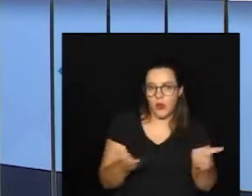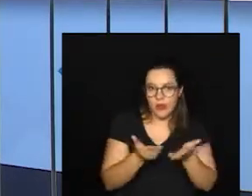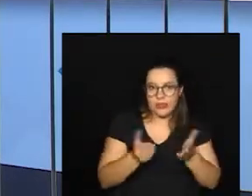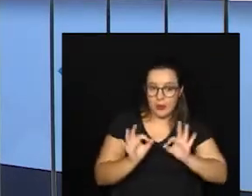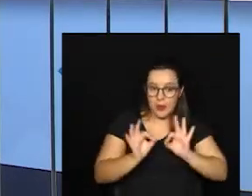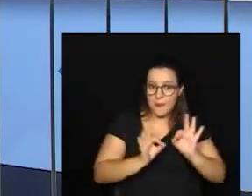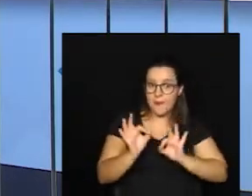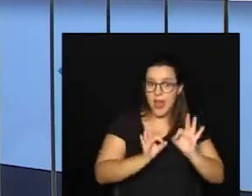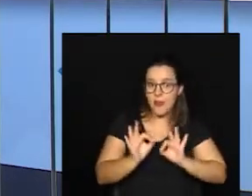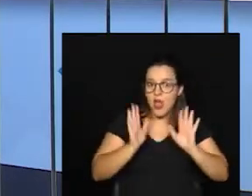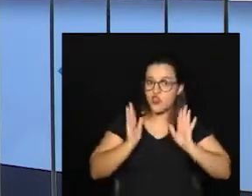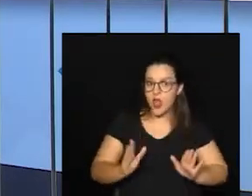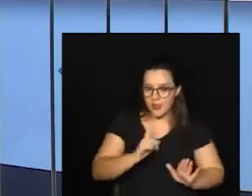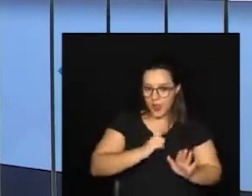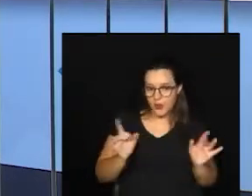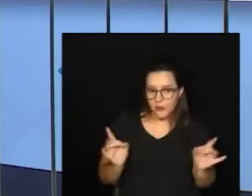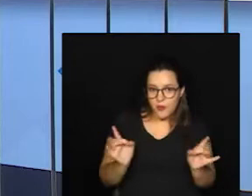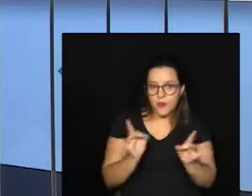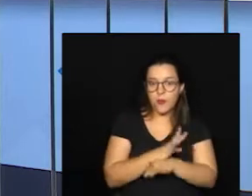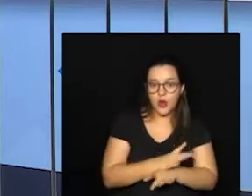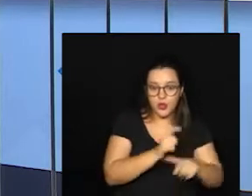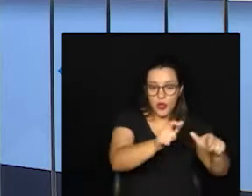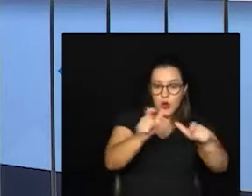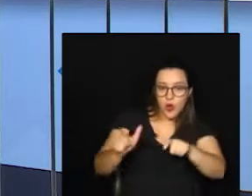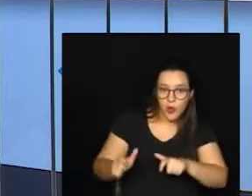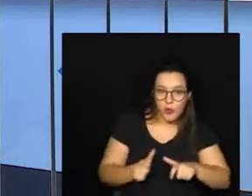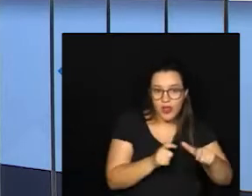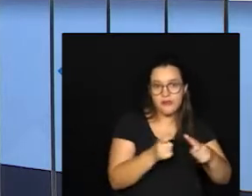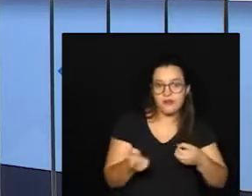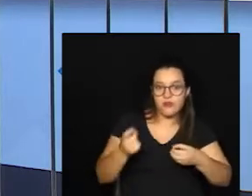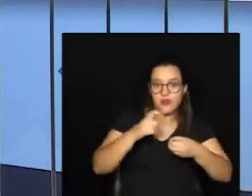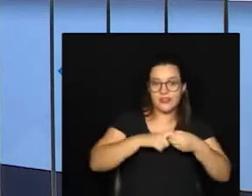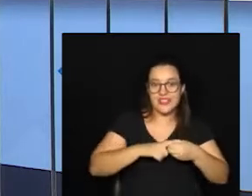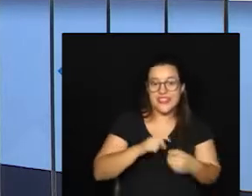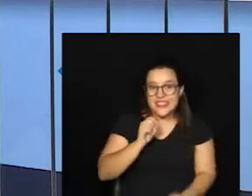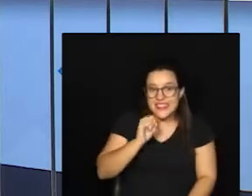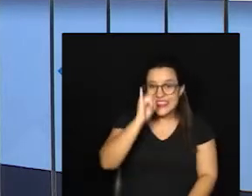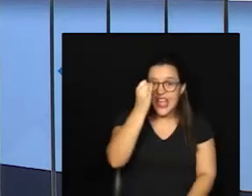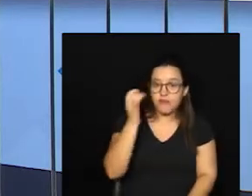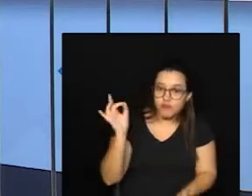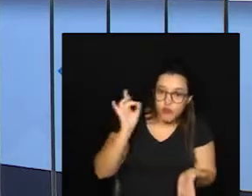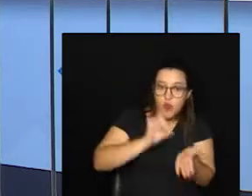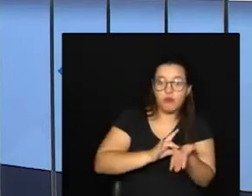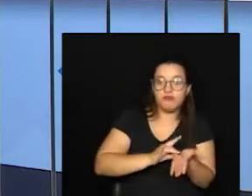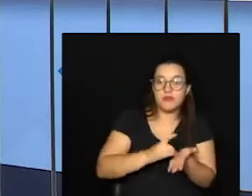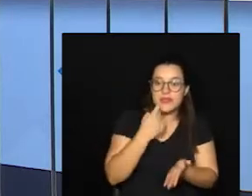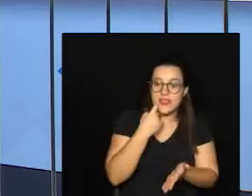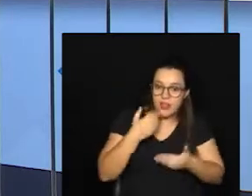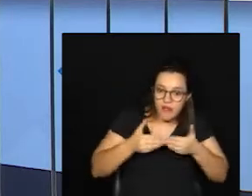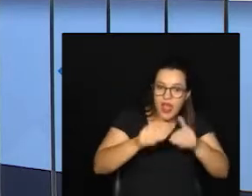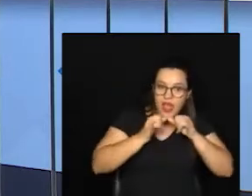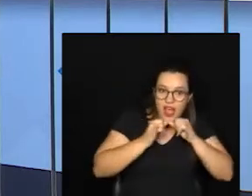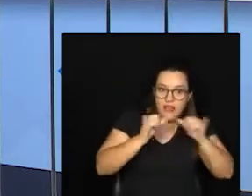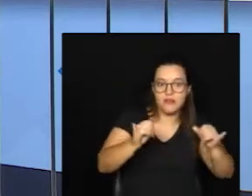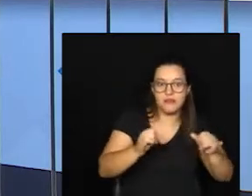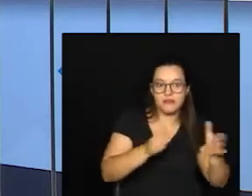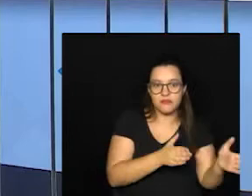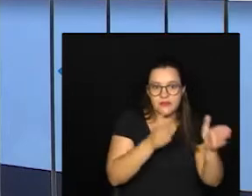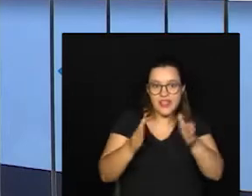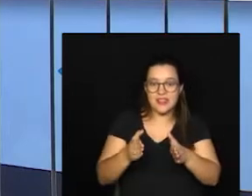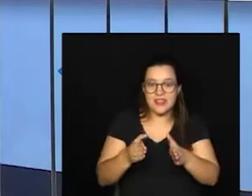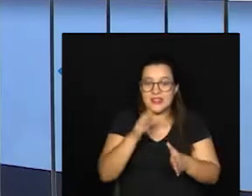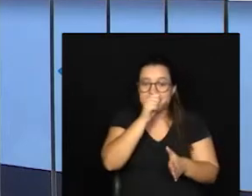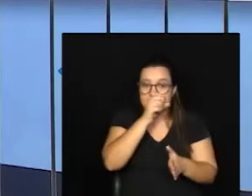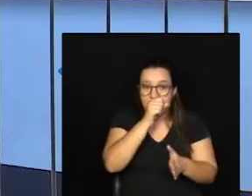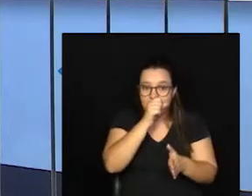acordo com os setores que devem voltar. E, então, caso seja confirmado na sexta-feira, sábado, temos aí uma